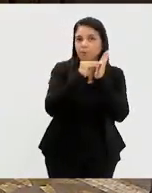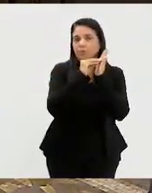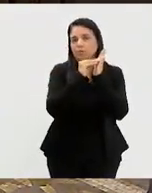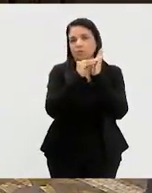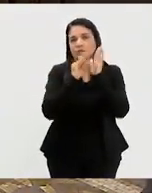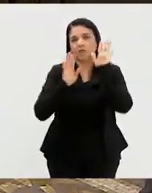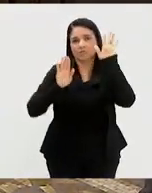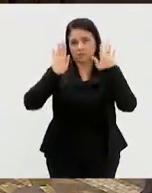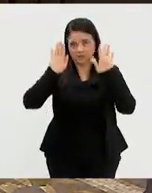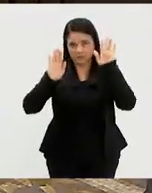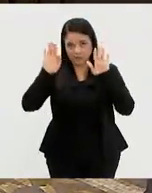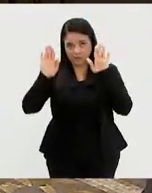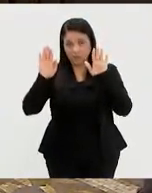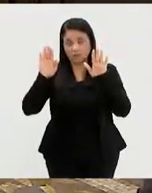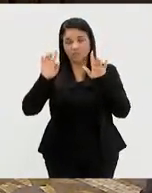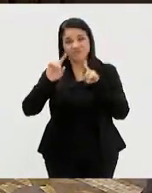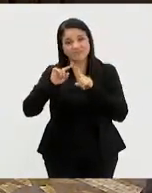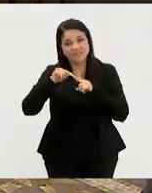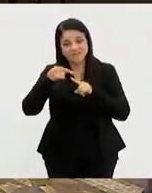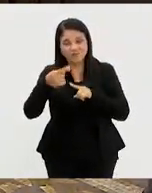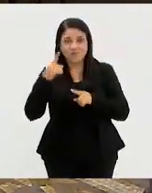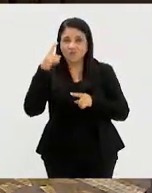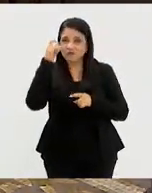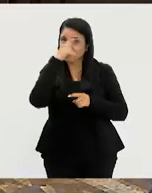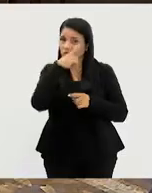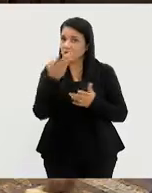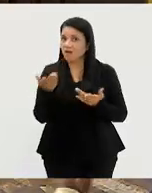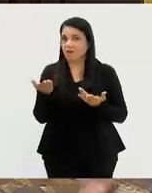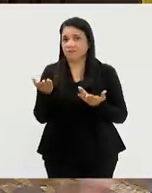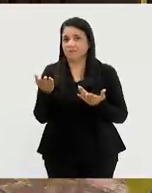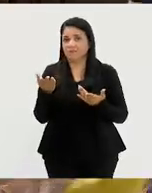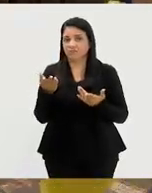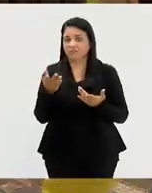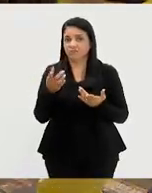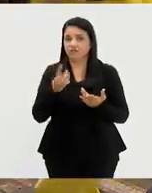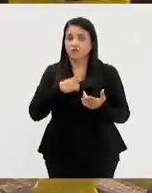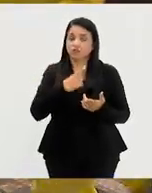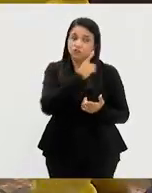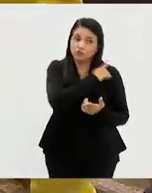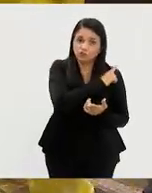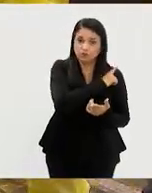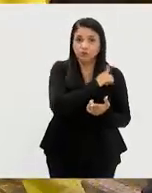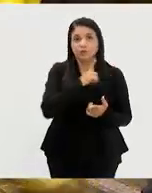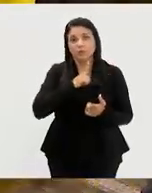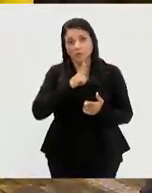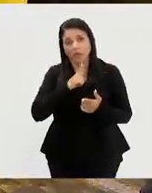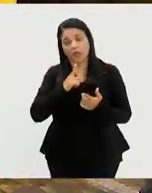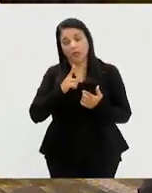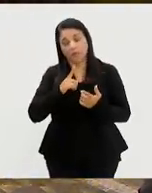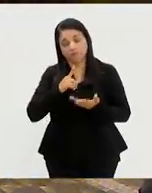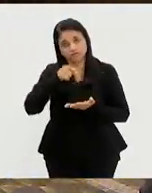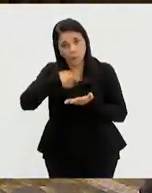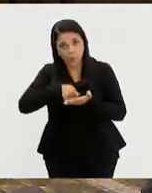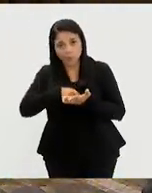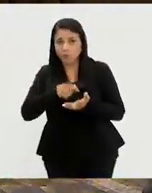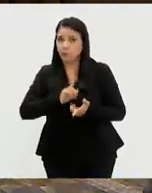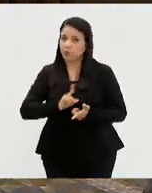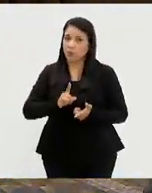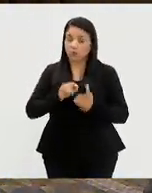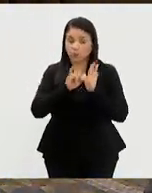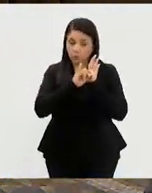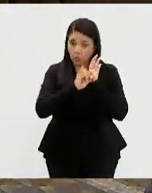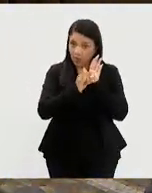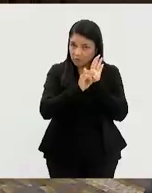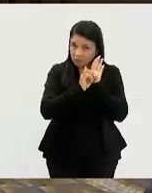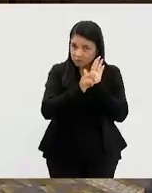em dificuldade para ver se o gestor tá aplicando ou não e tando no edital já é uma